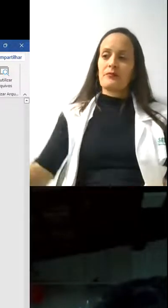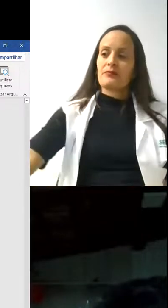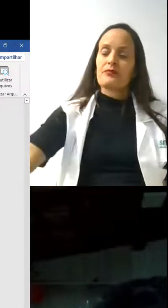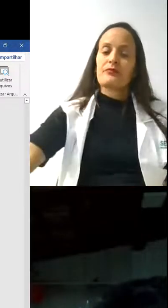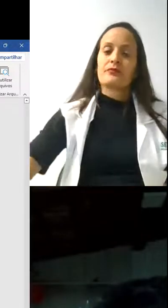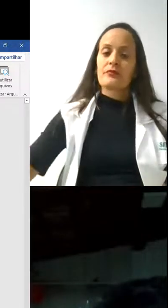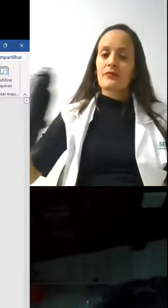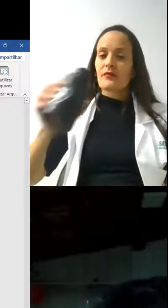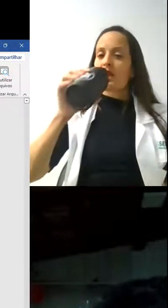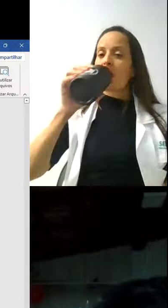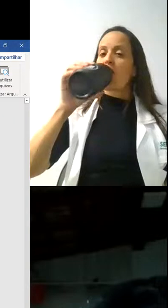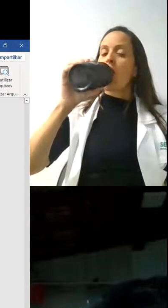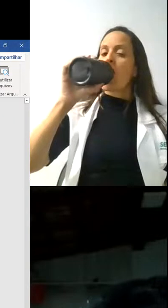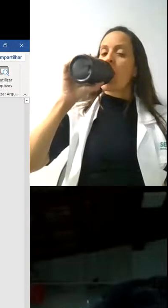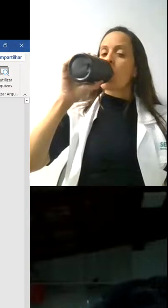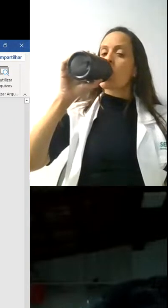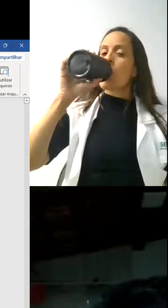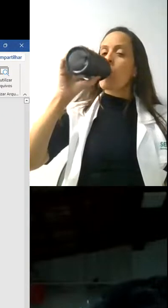Sim ou não?